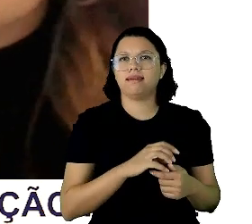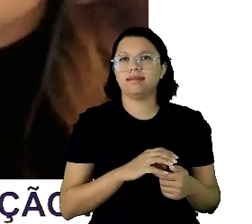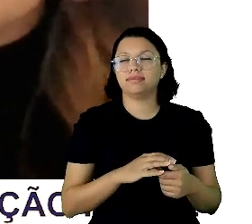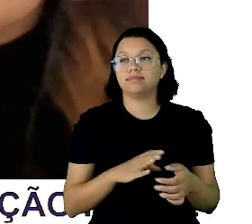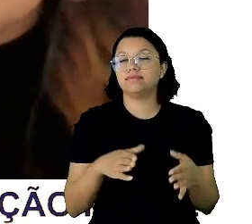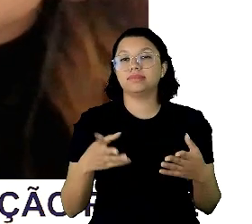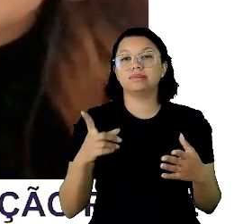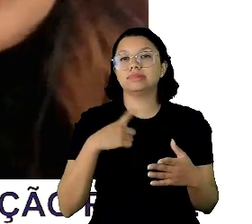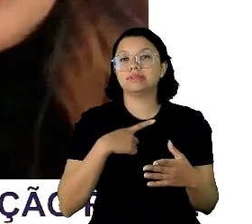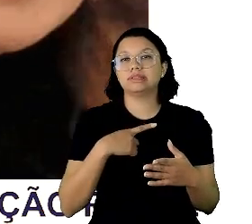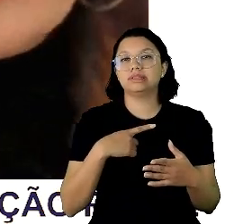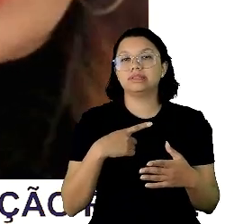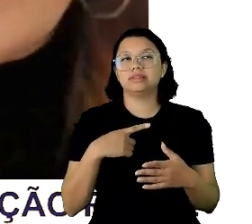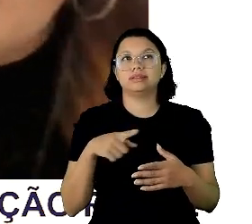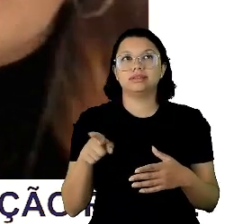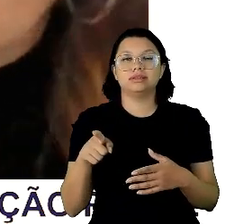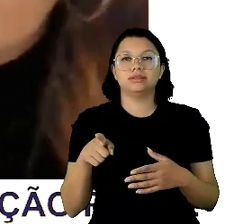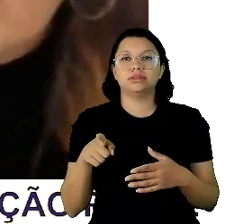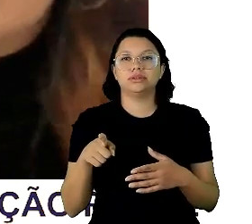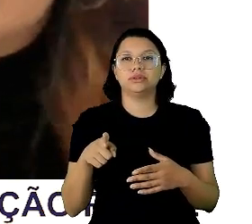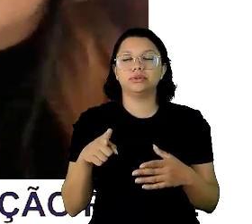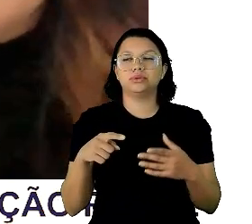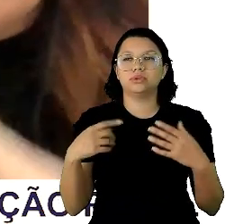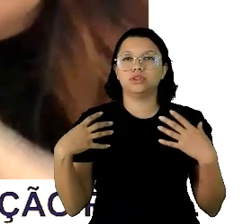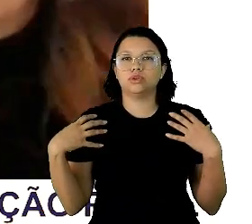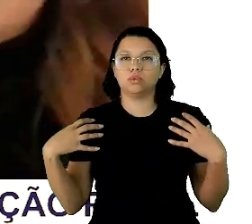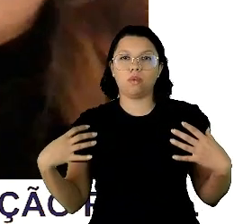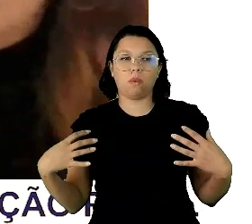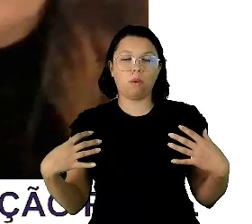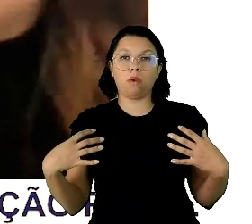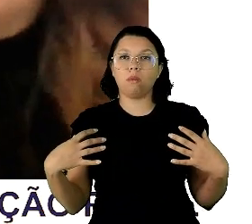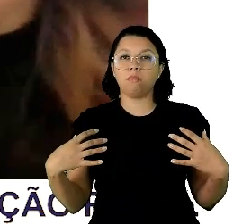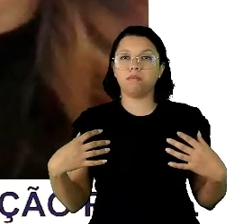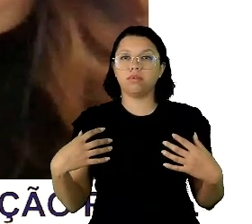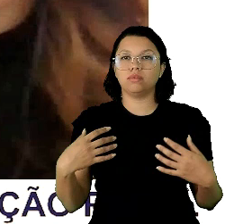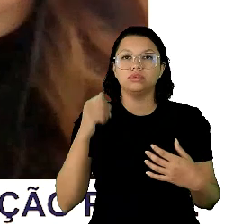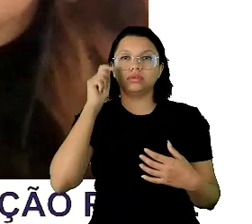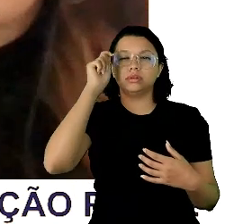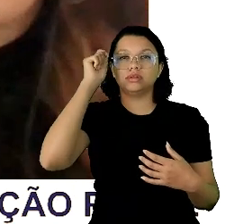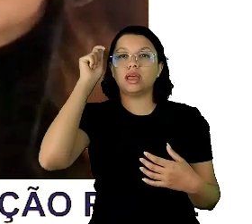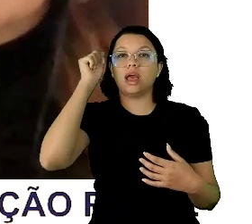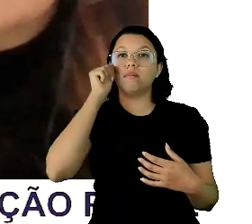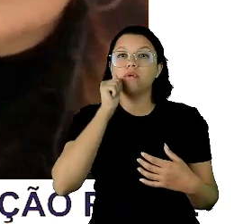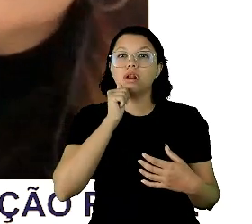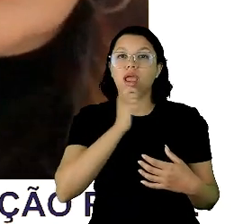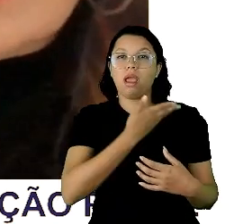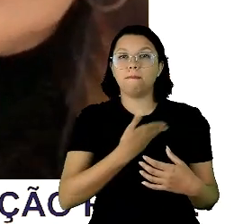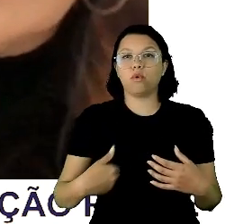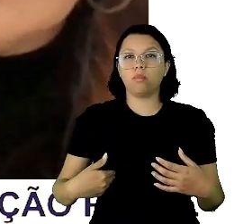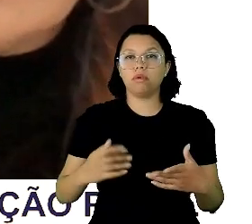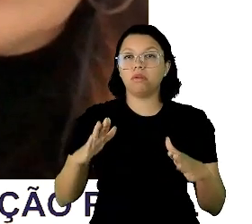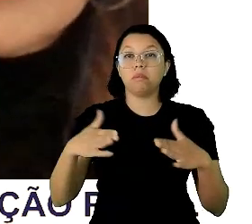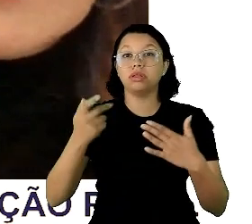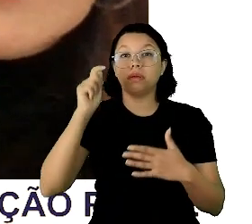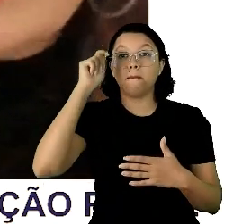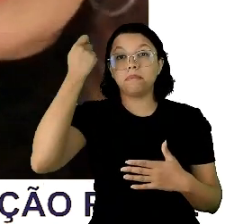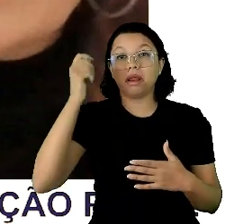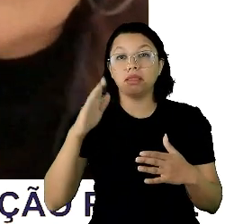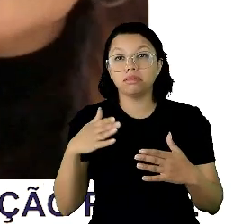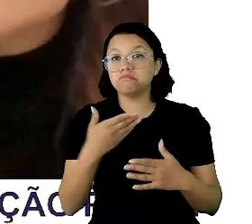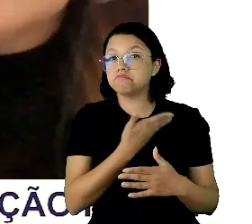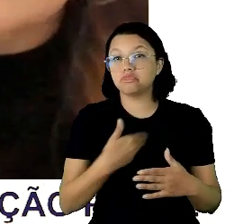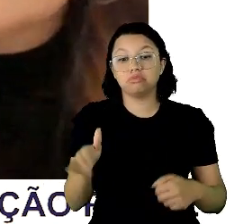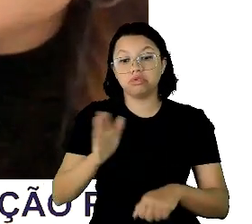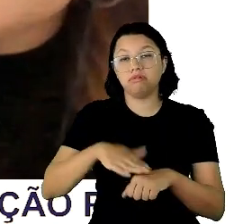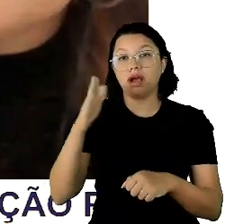aquela coisa de que se o corpo da mulher é público, o da negra, então, é mais público ainda, né? Então, com certeza, não tenho